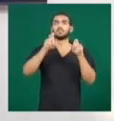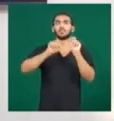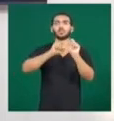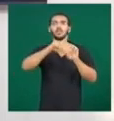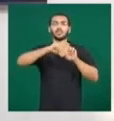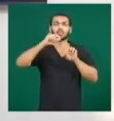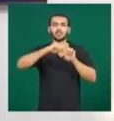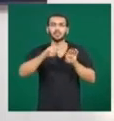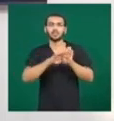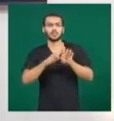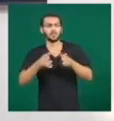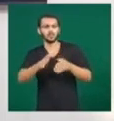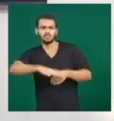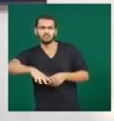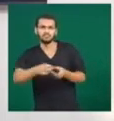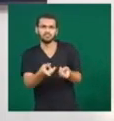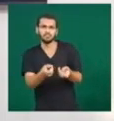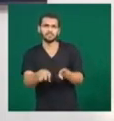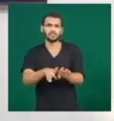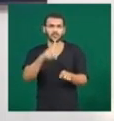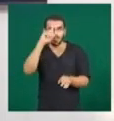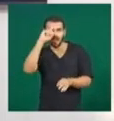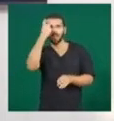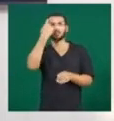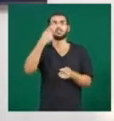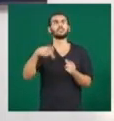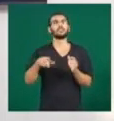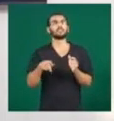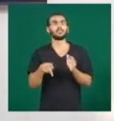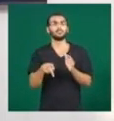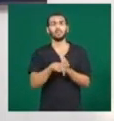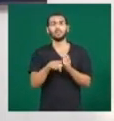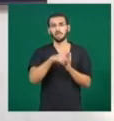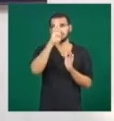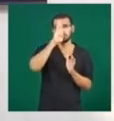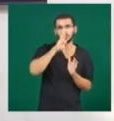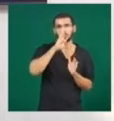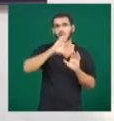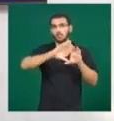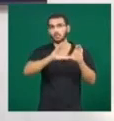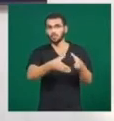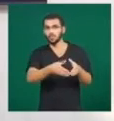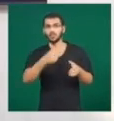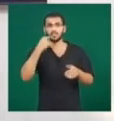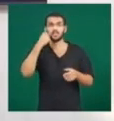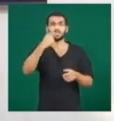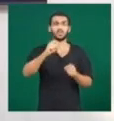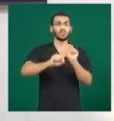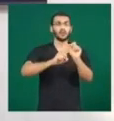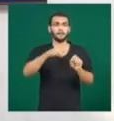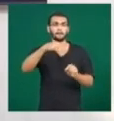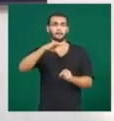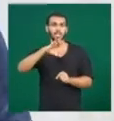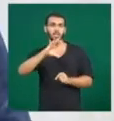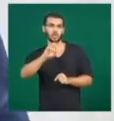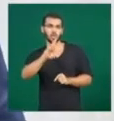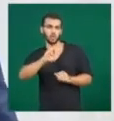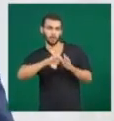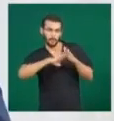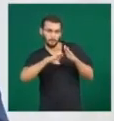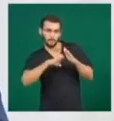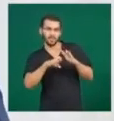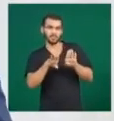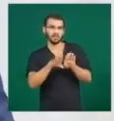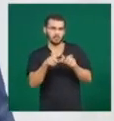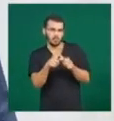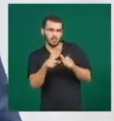empreendedorismo, competitividade e inovação serão oferecidas de graça à comunidade durante a Semana da Micro e Pequena Empresa. A